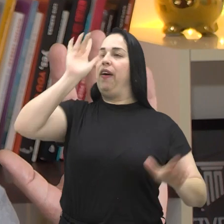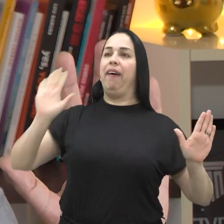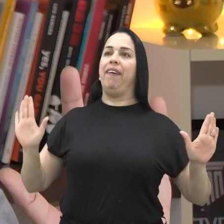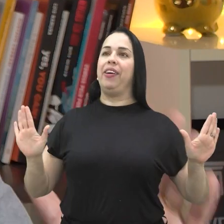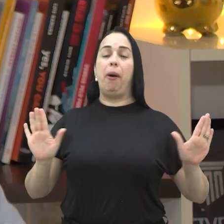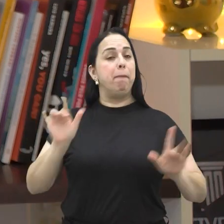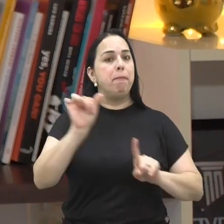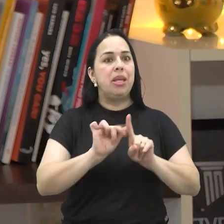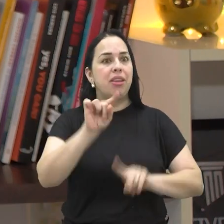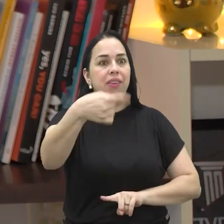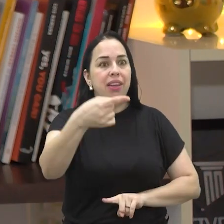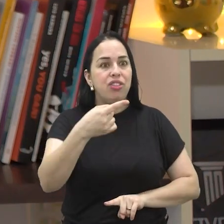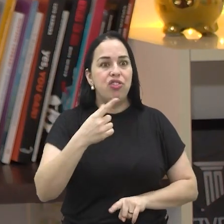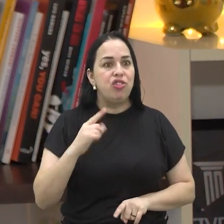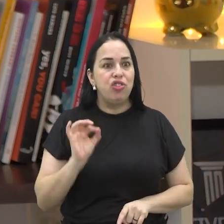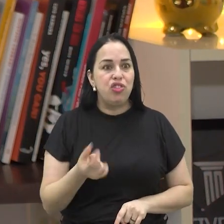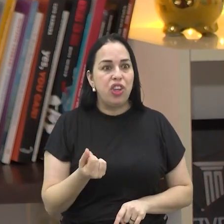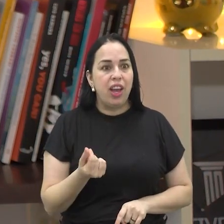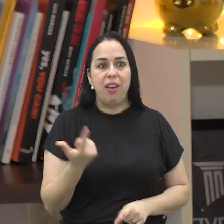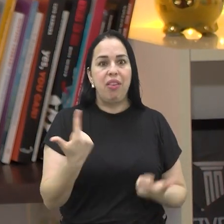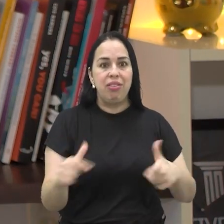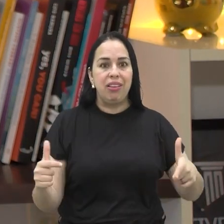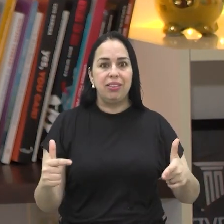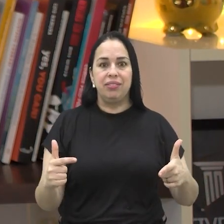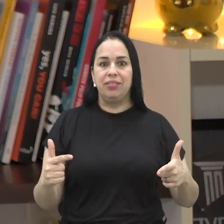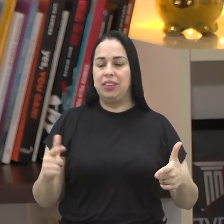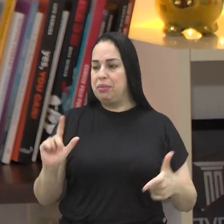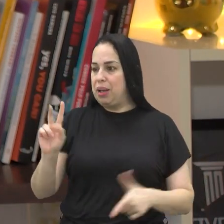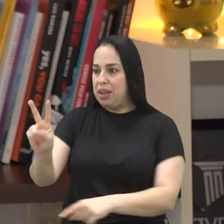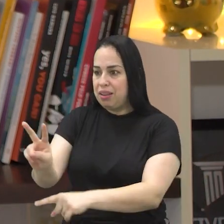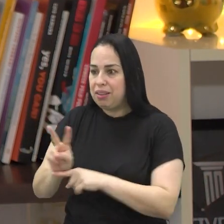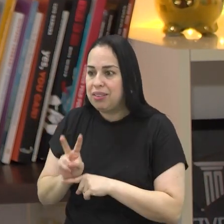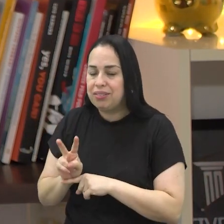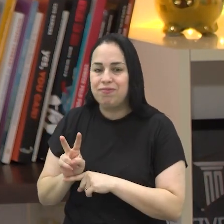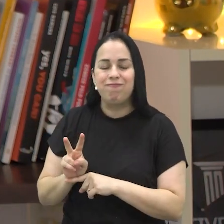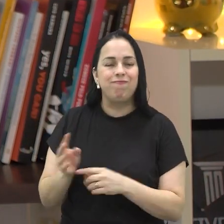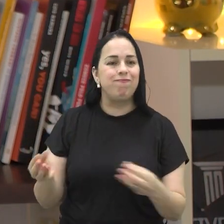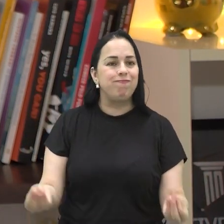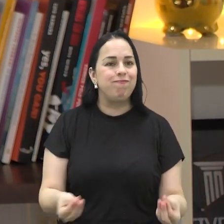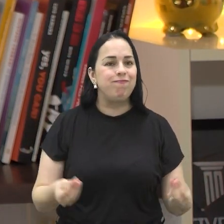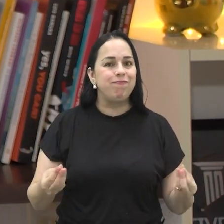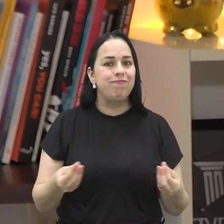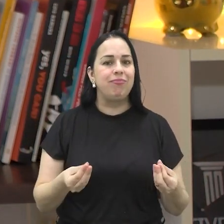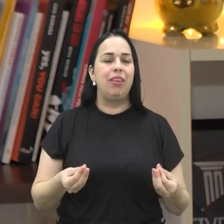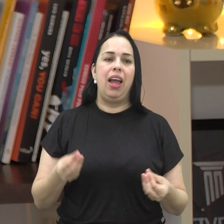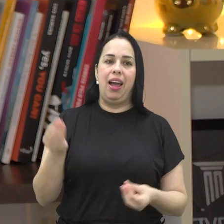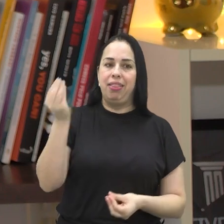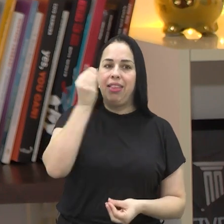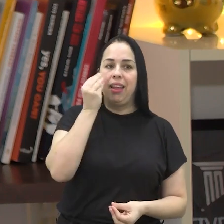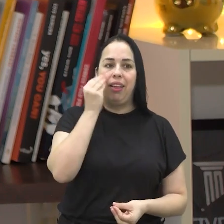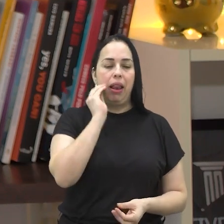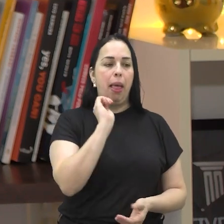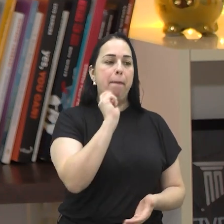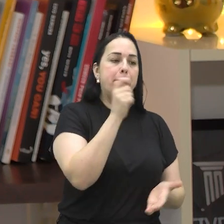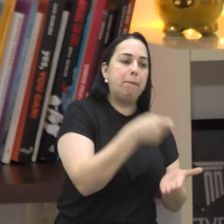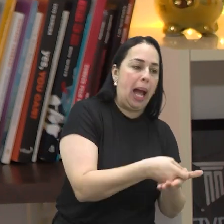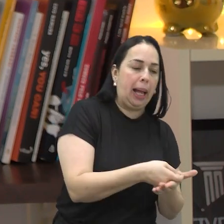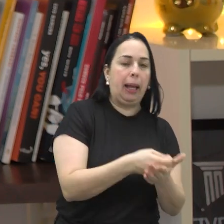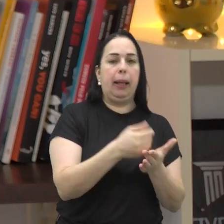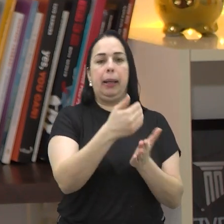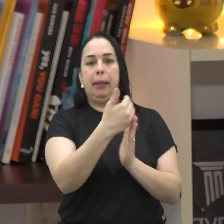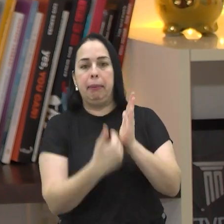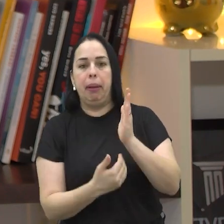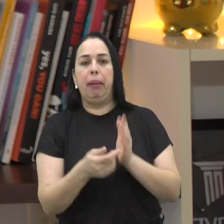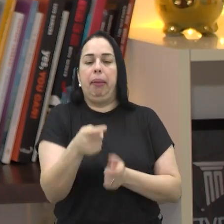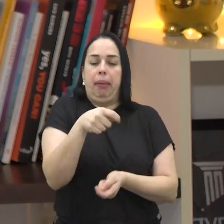tá resolvido. Beleza, mês que vem não tem dinheiro. Aí como ela acabou de pegar empréstimo, ela não quer pegar outro. Então o que ela faz? Dá um jeito, paga o